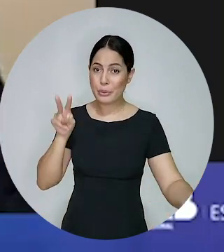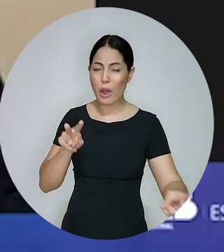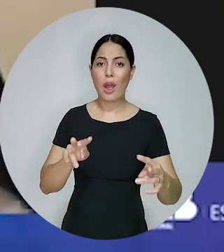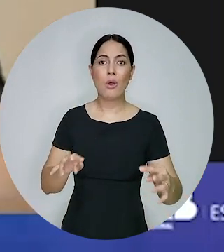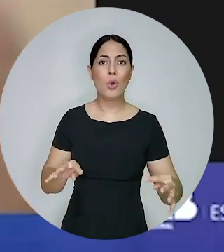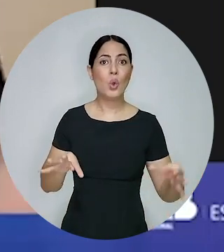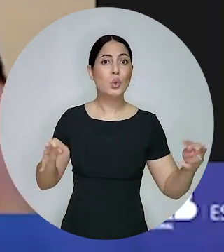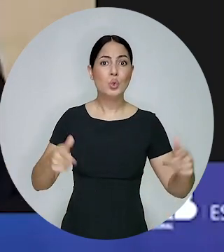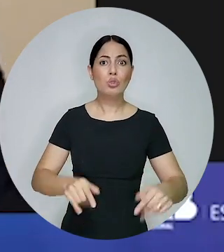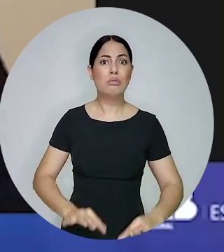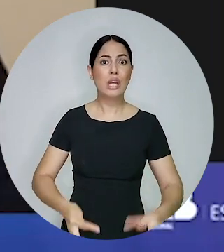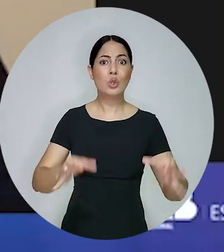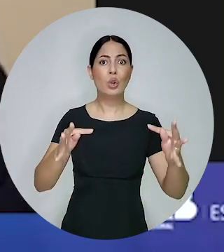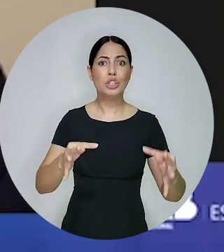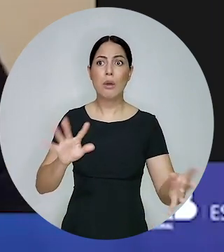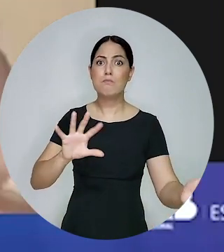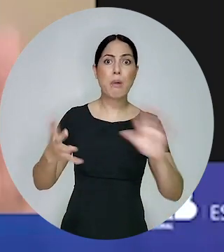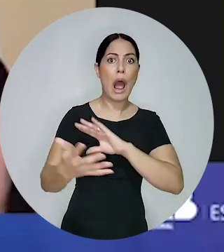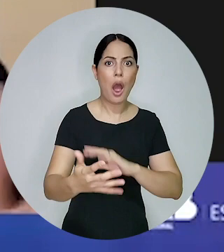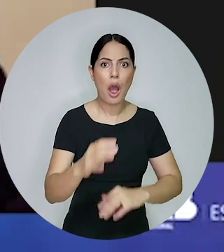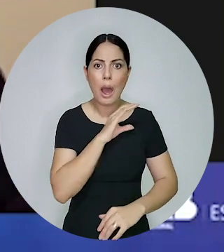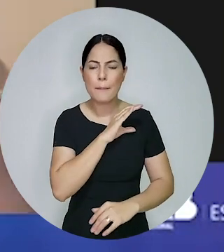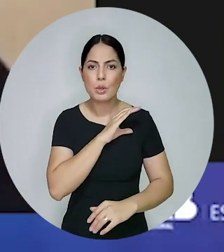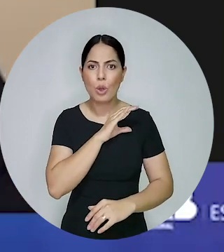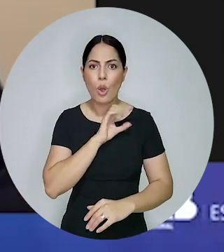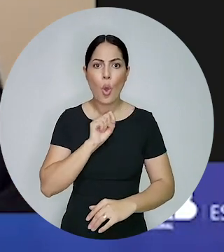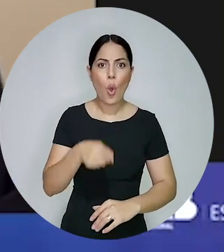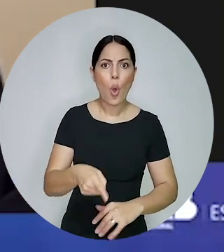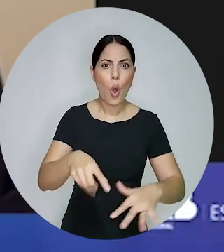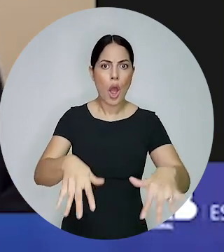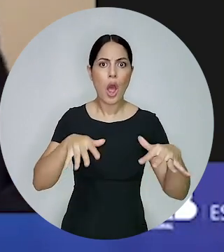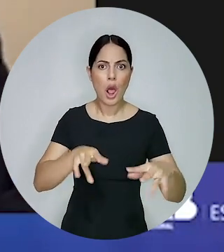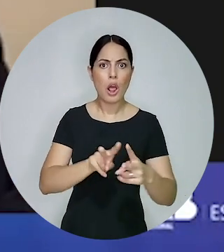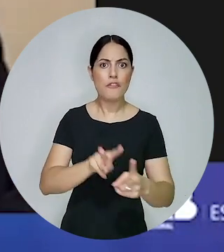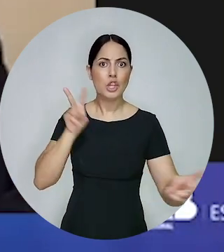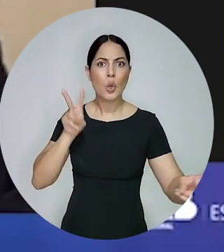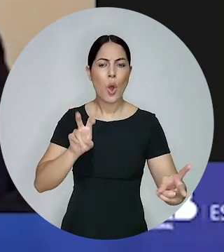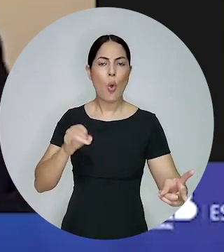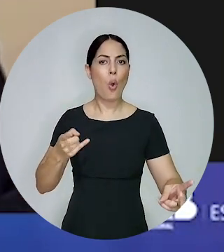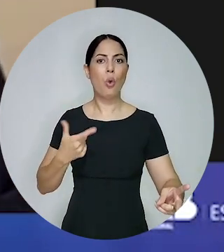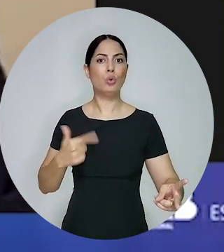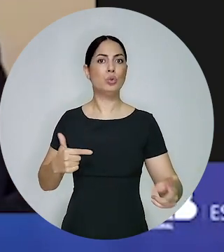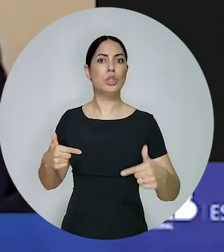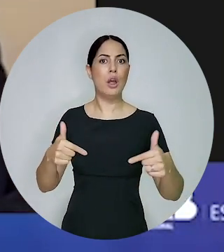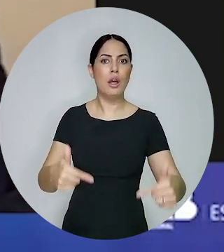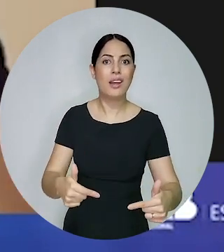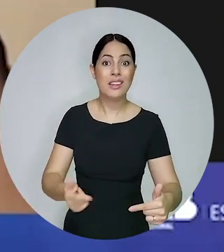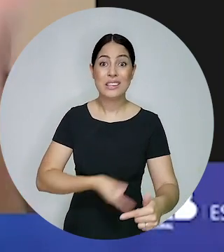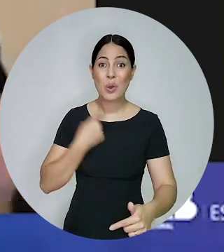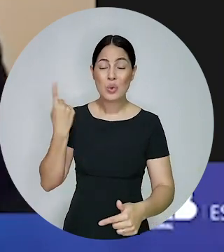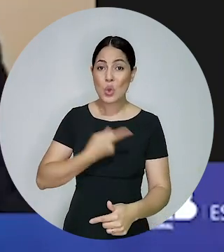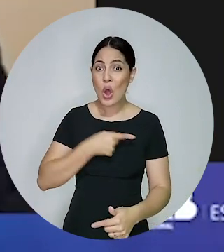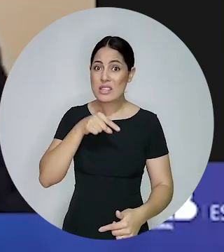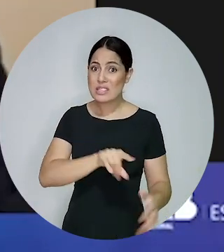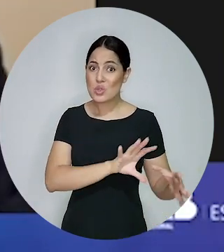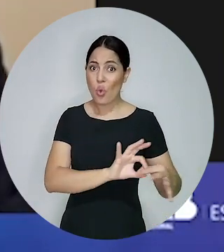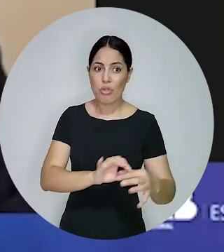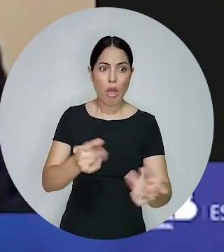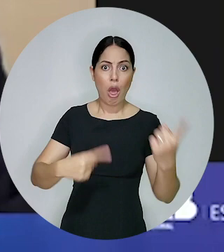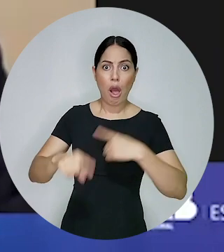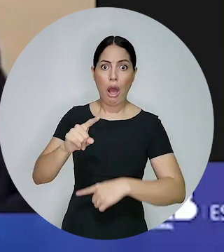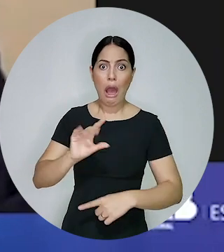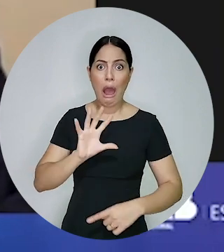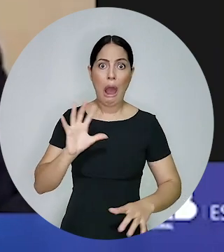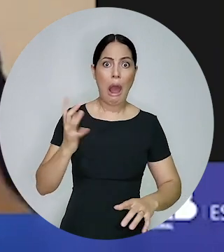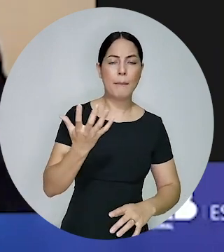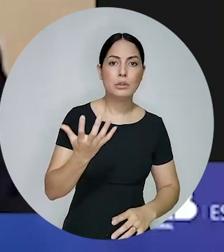das audiências, sessão de julgamentos, tudo se virtualizou da noite para o dia. Ou era isso, ou não era nada. Então, foi muito difícil para todos